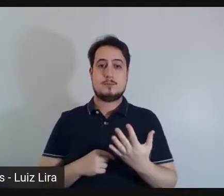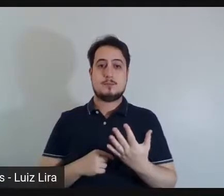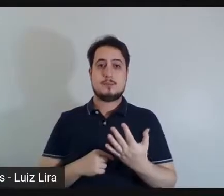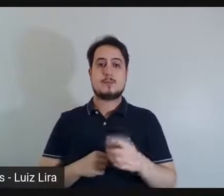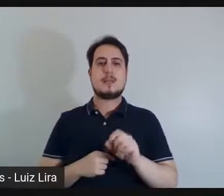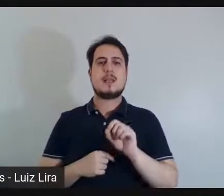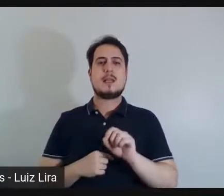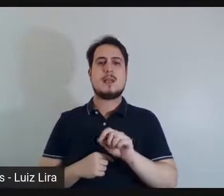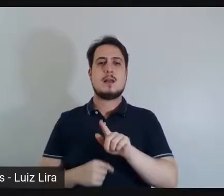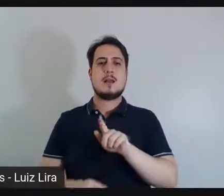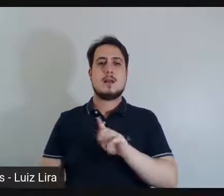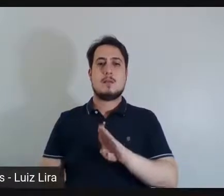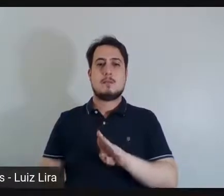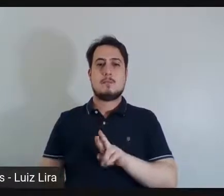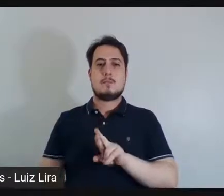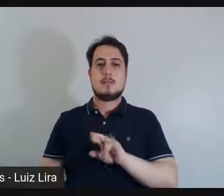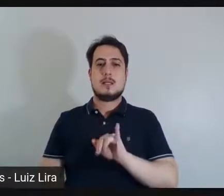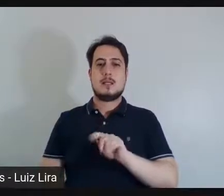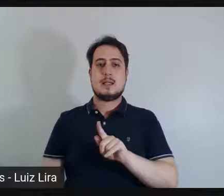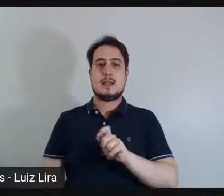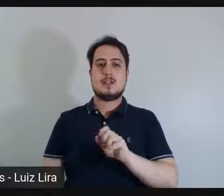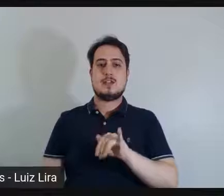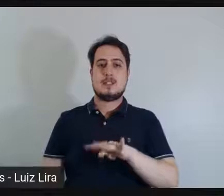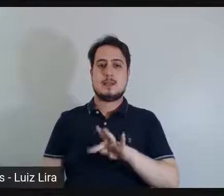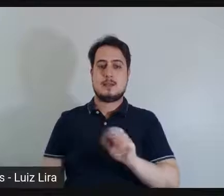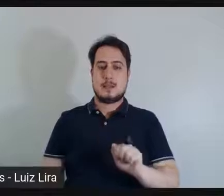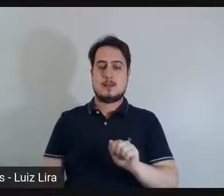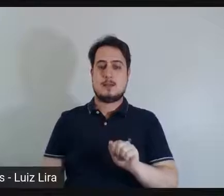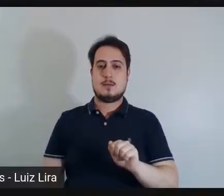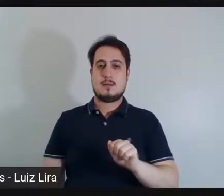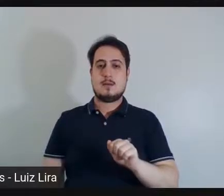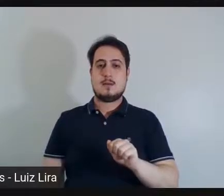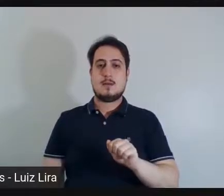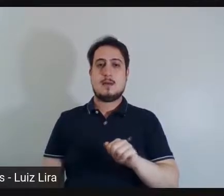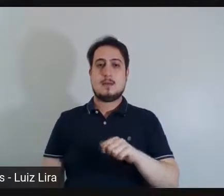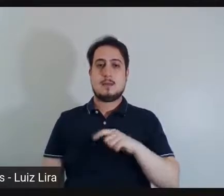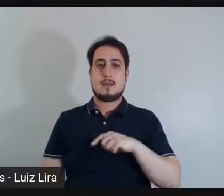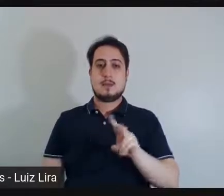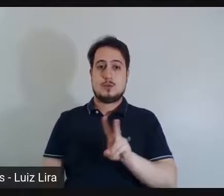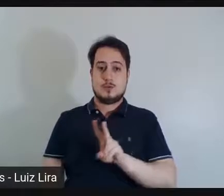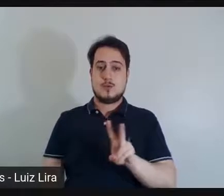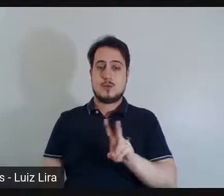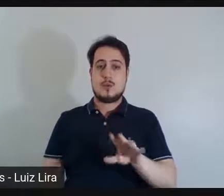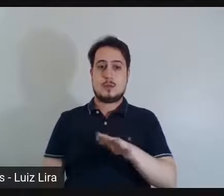Brigadista é um tipo de contrato que ele se amolda muito em duas performances, né?